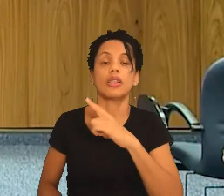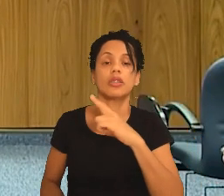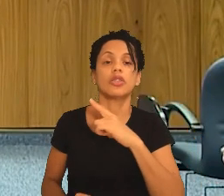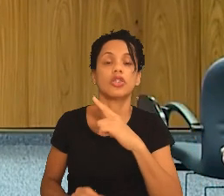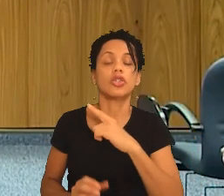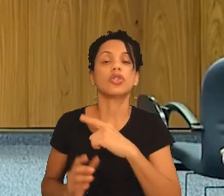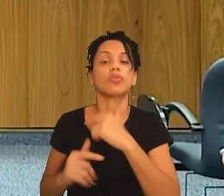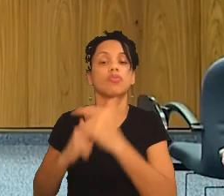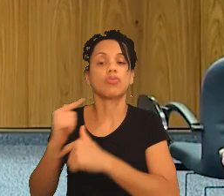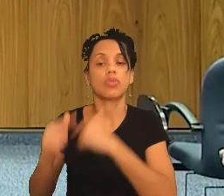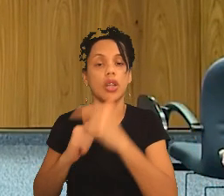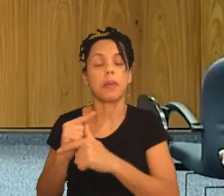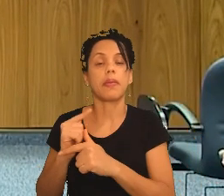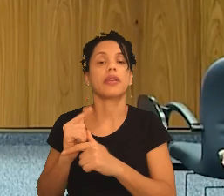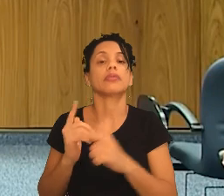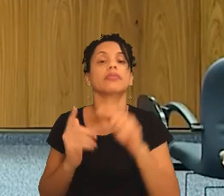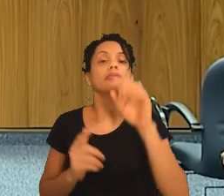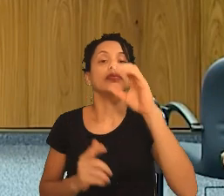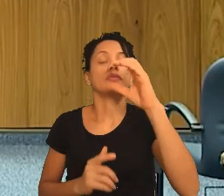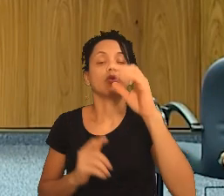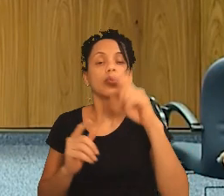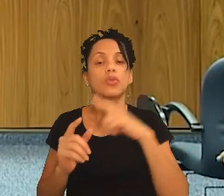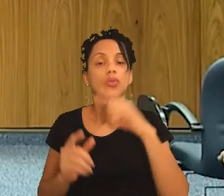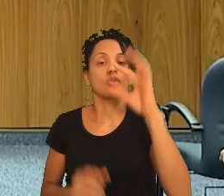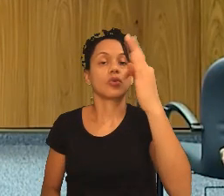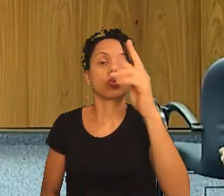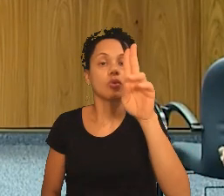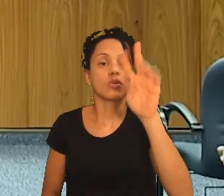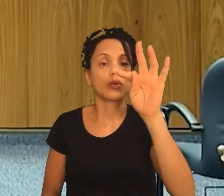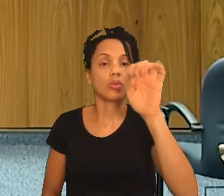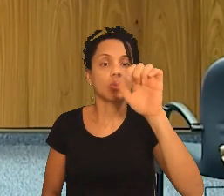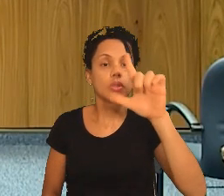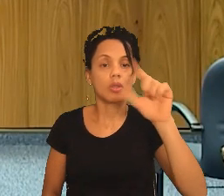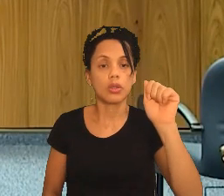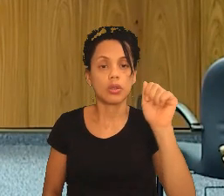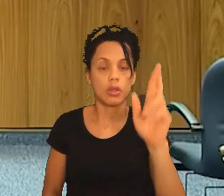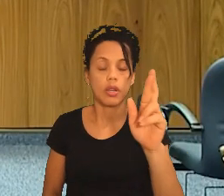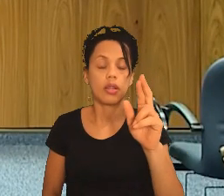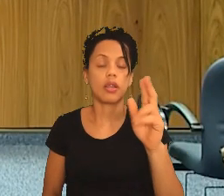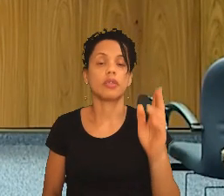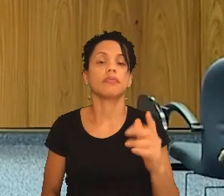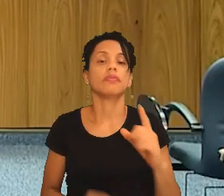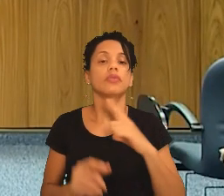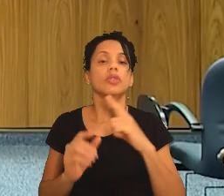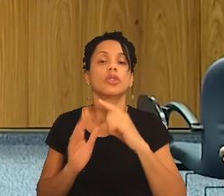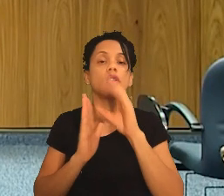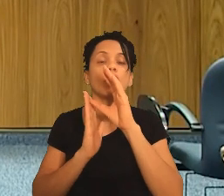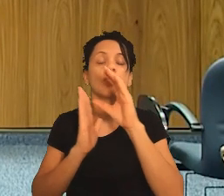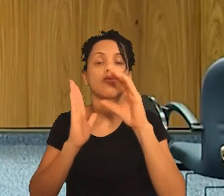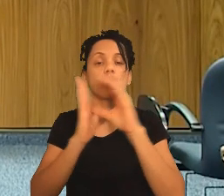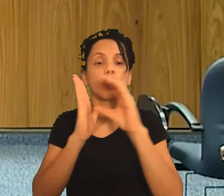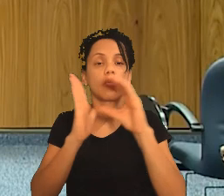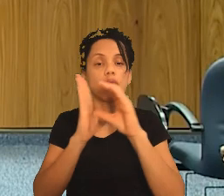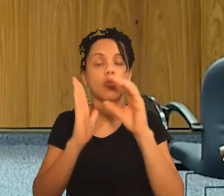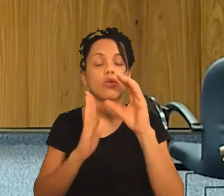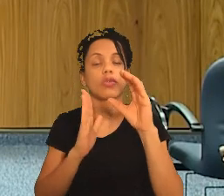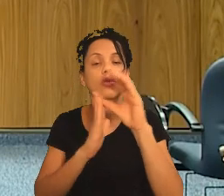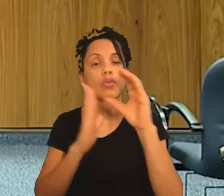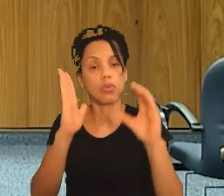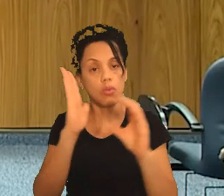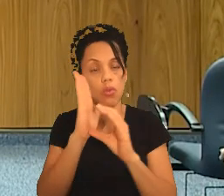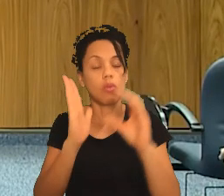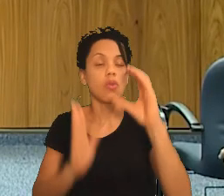88. Né? Até a Constituição de 88, os indígenas viviam num regime tutelar, né,